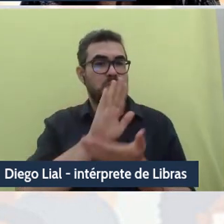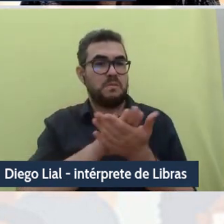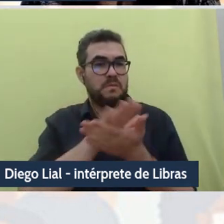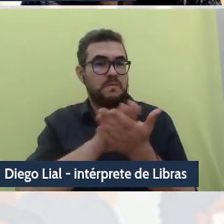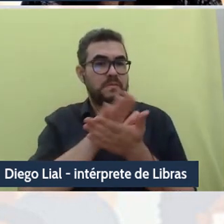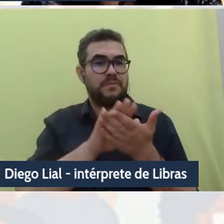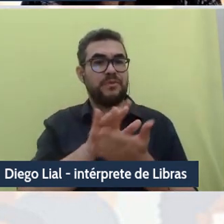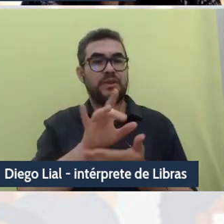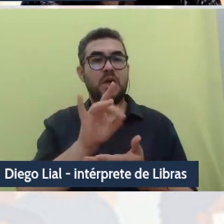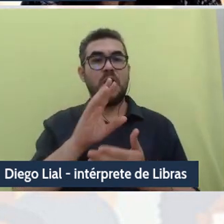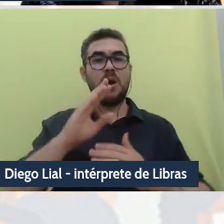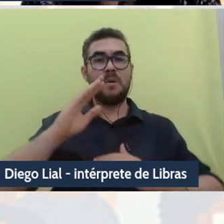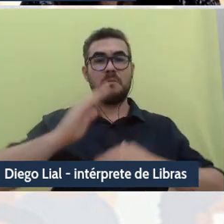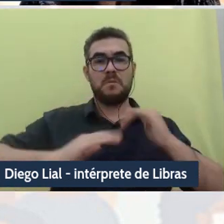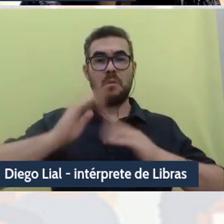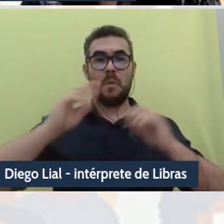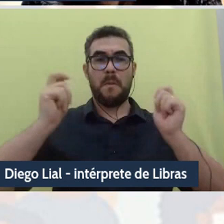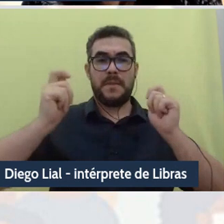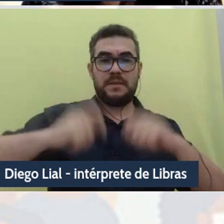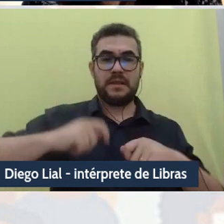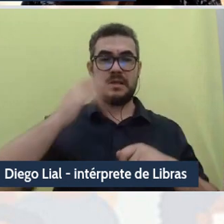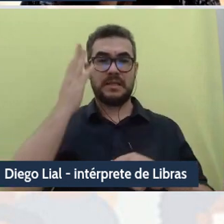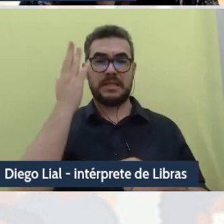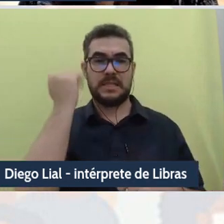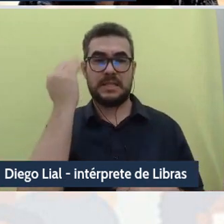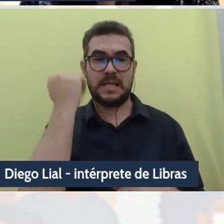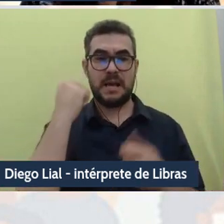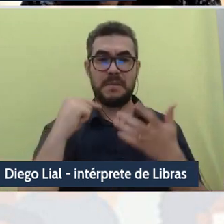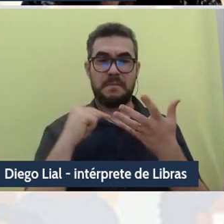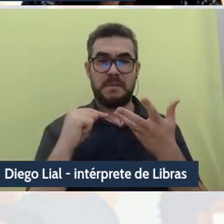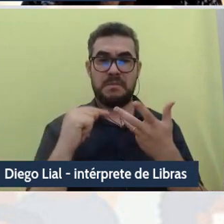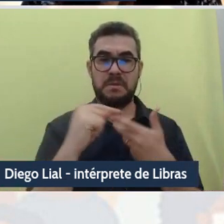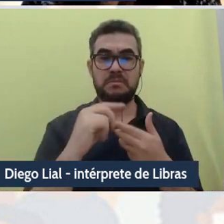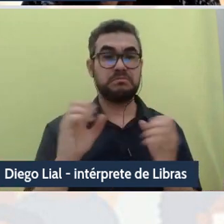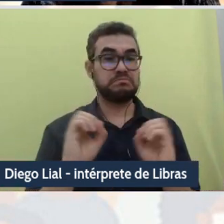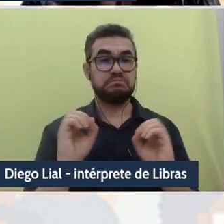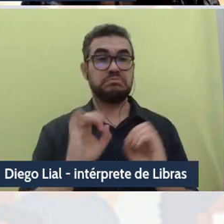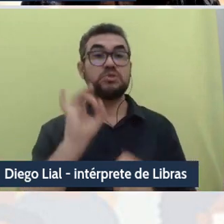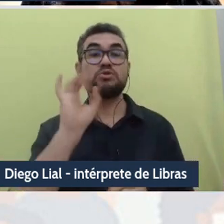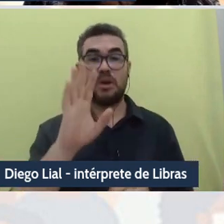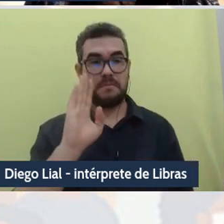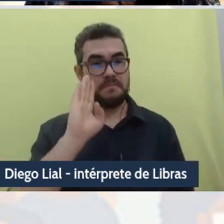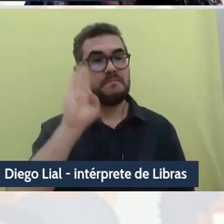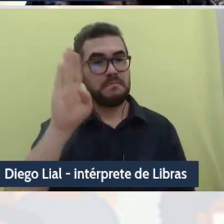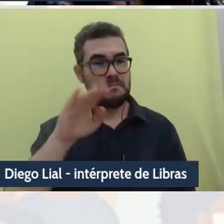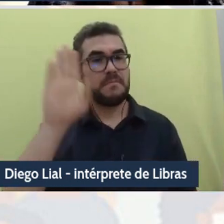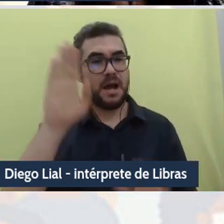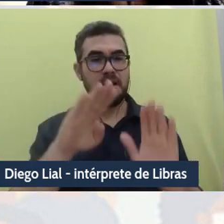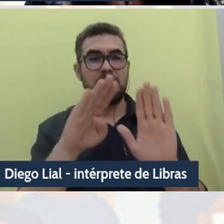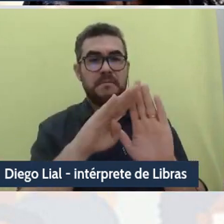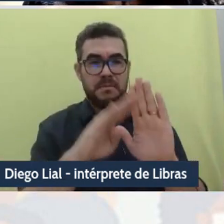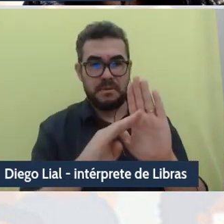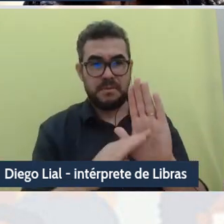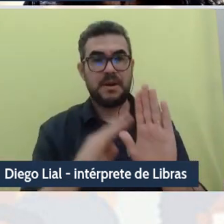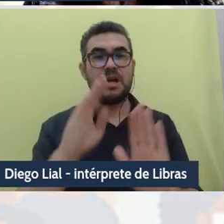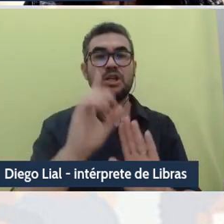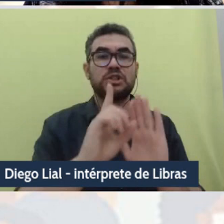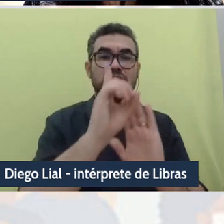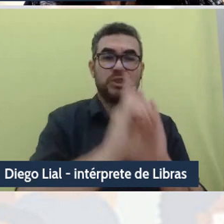e objetivos de aprendizagem, e eu acho que isso importa muito, né? E também